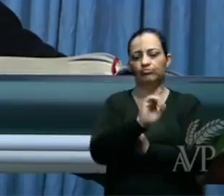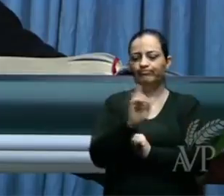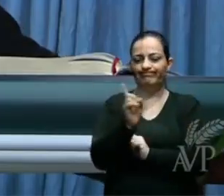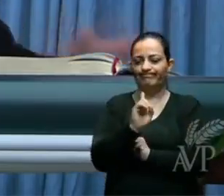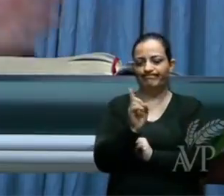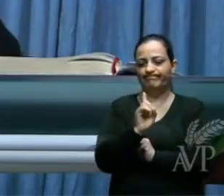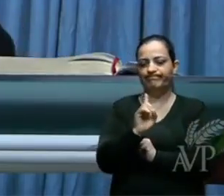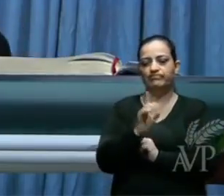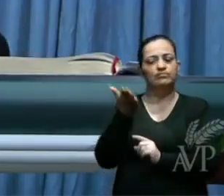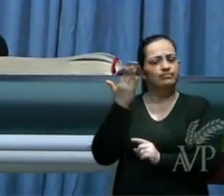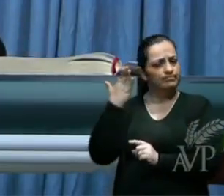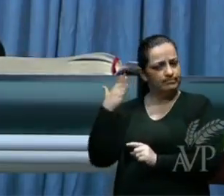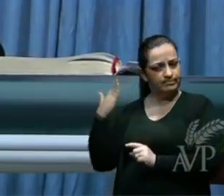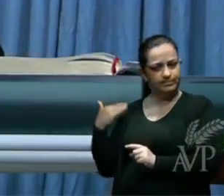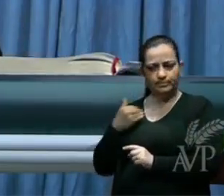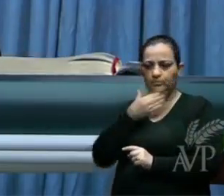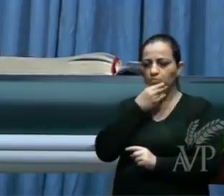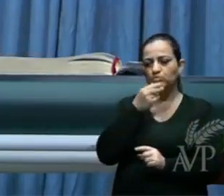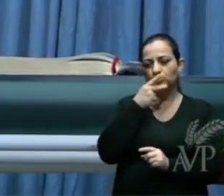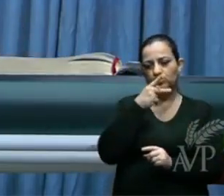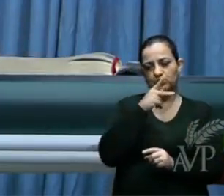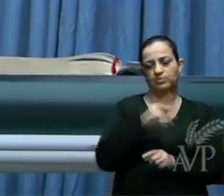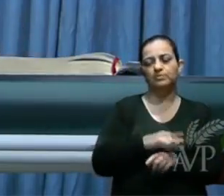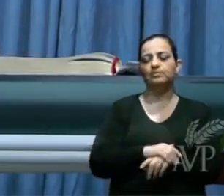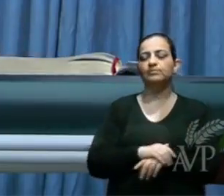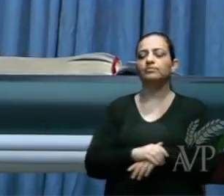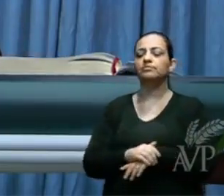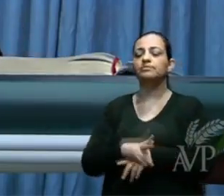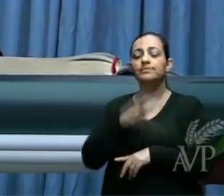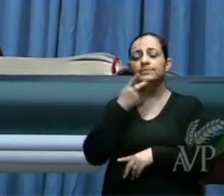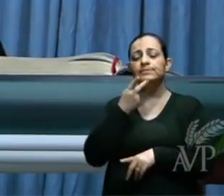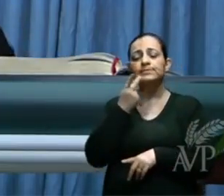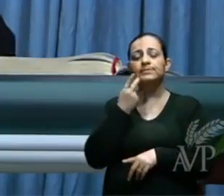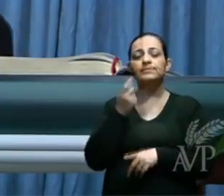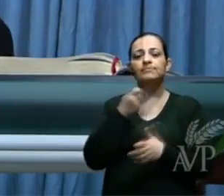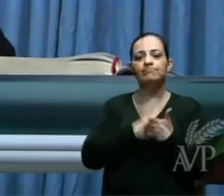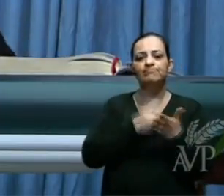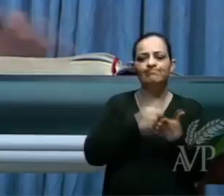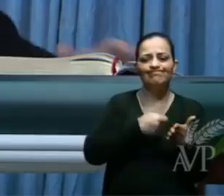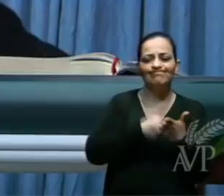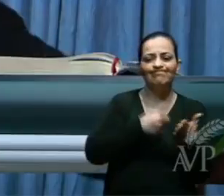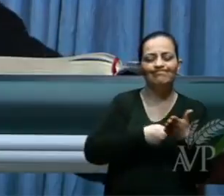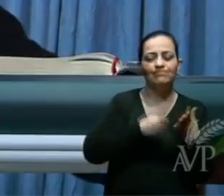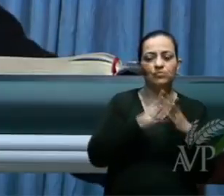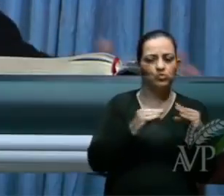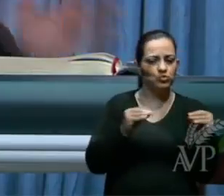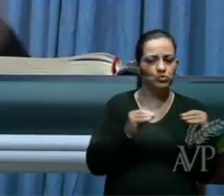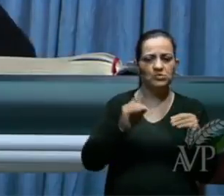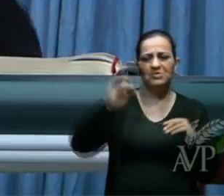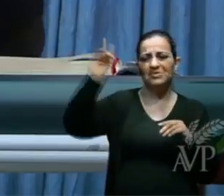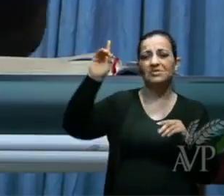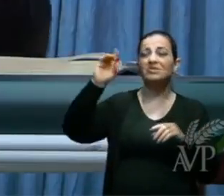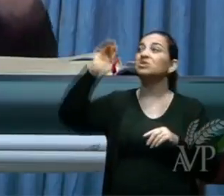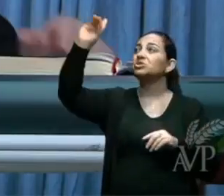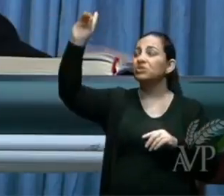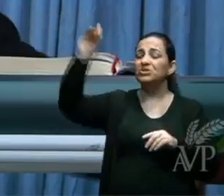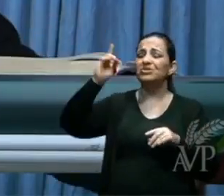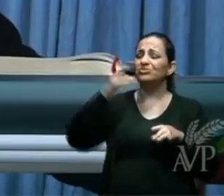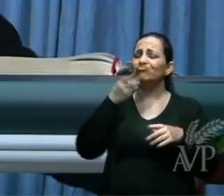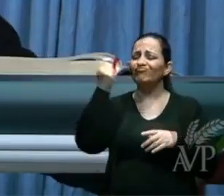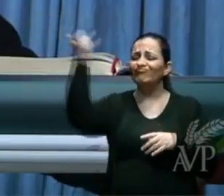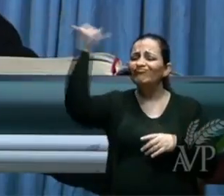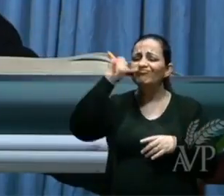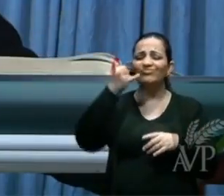certa vez o irmão brana ele estava forçando a cura divina deus diz deixa que eu escolha as